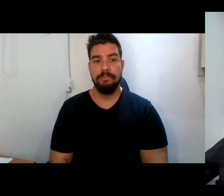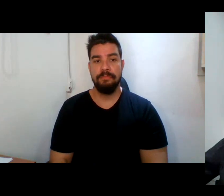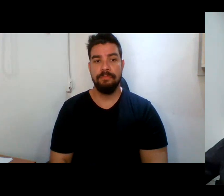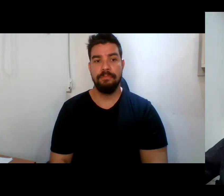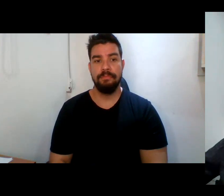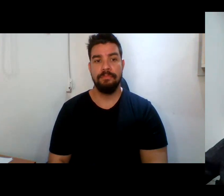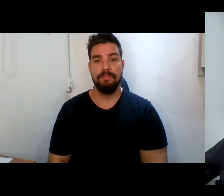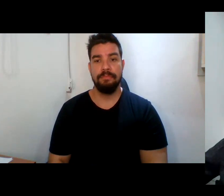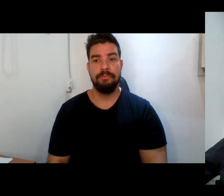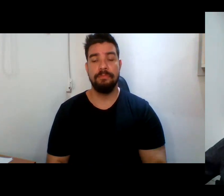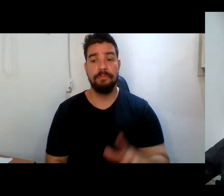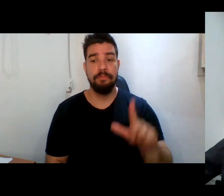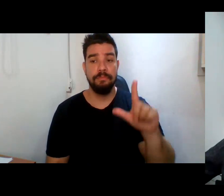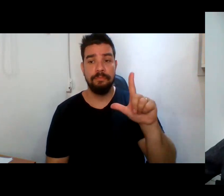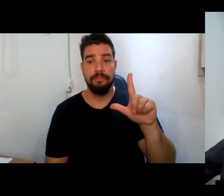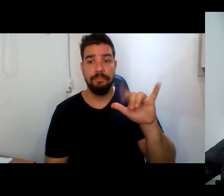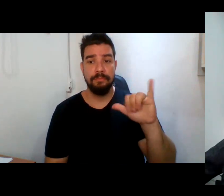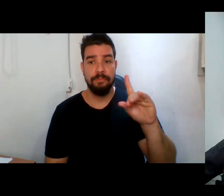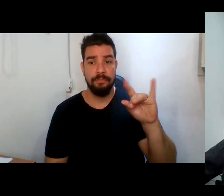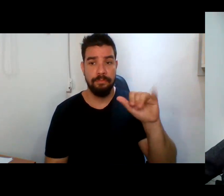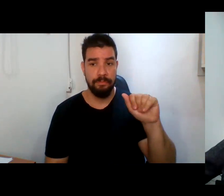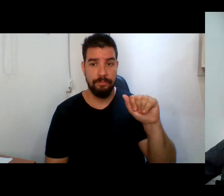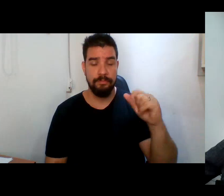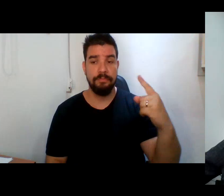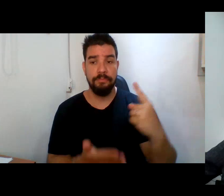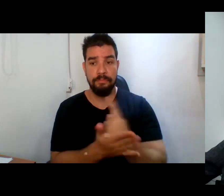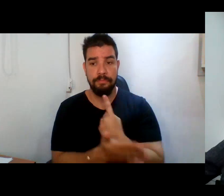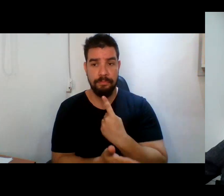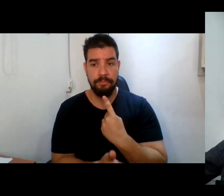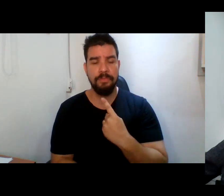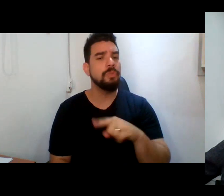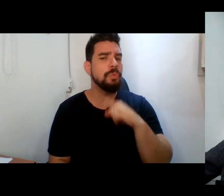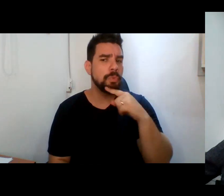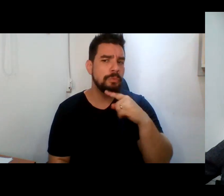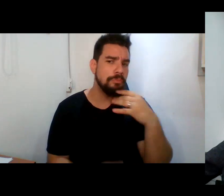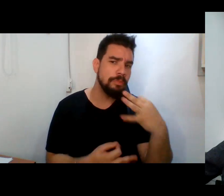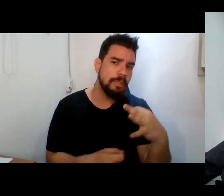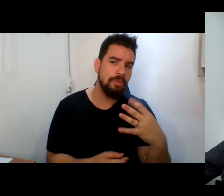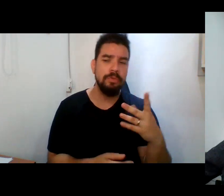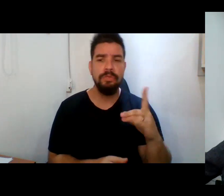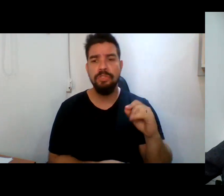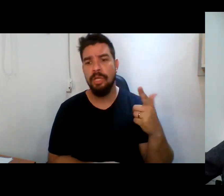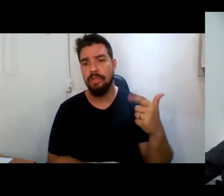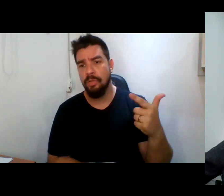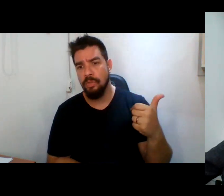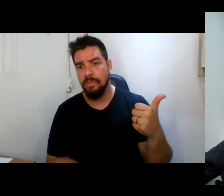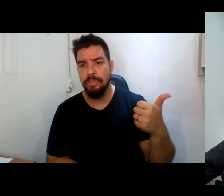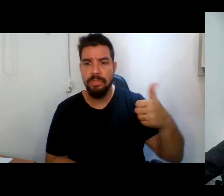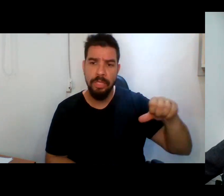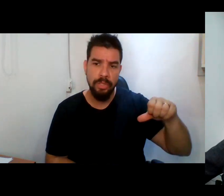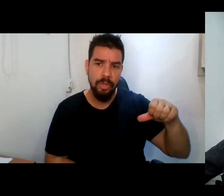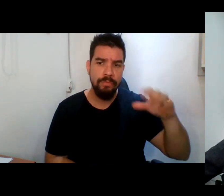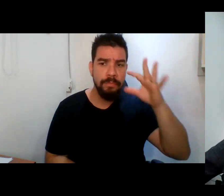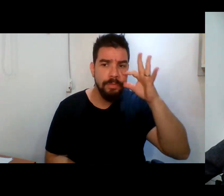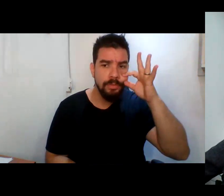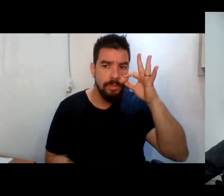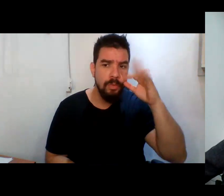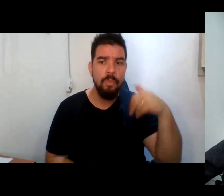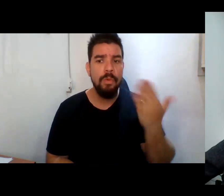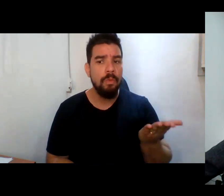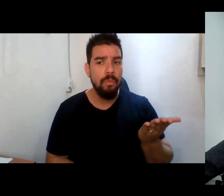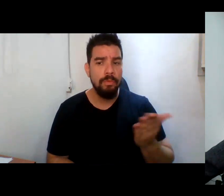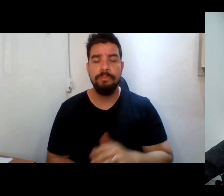A Lídia, ela está me perguntando assim, eu tenho dúvida qual é o certo, o dia 12 ou o dia 19, pronto presencial. Então,